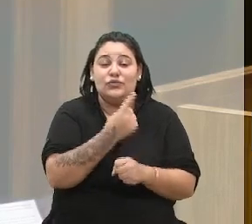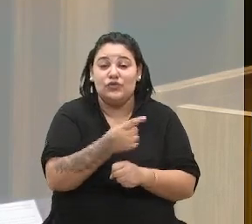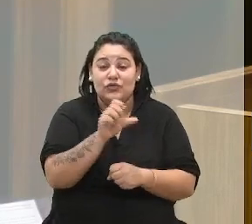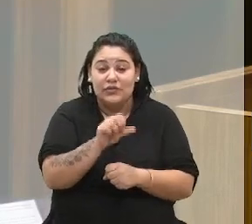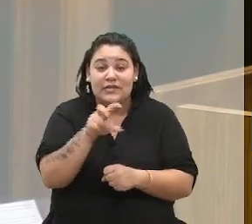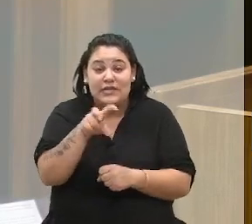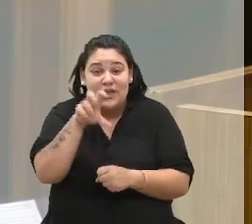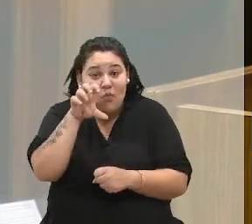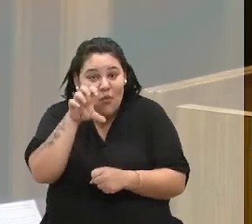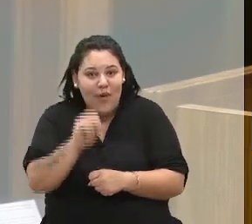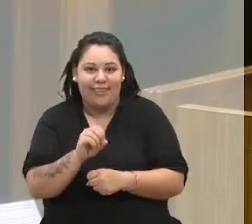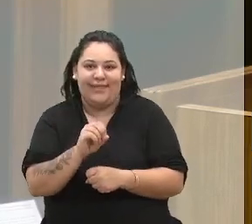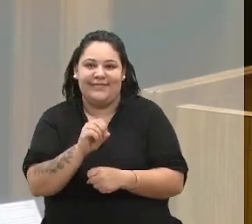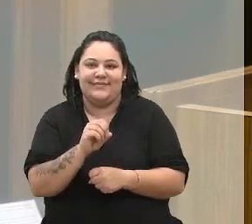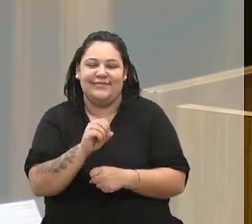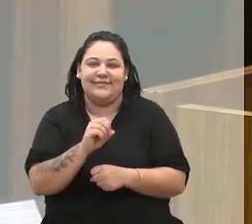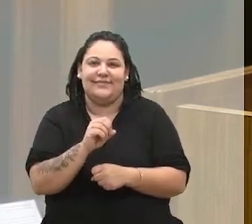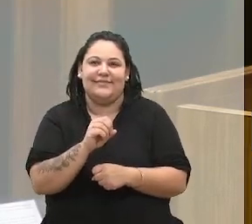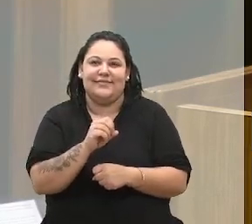1950.